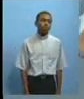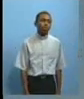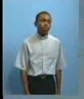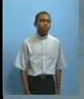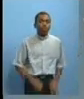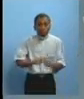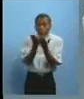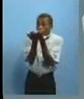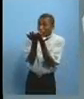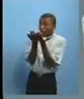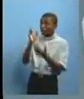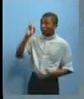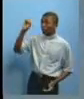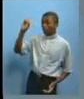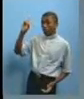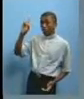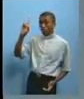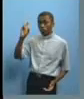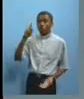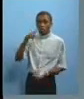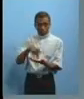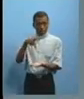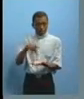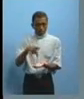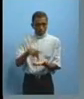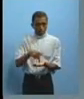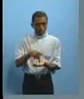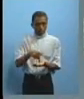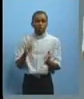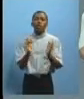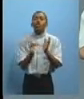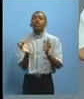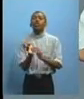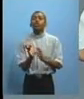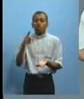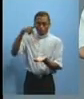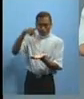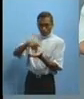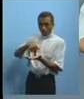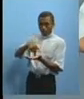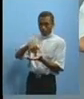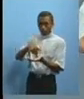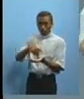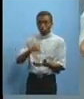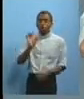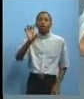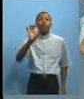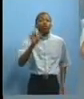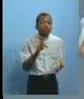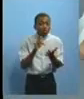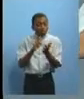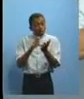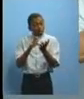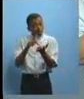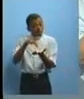Jesus ele é a verdade E só a verdade liberta Então está bem claro para nós que se deixamos nos levar